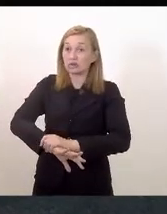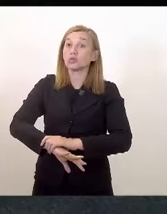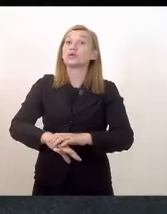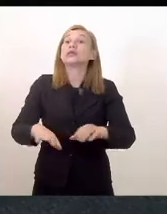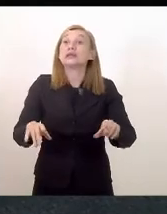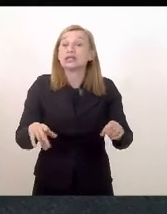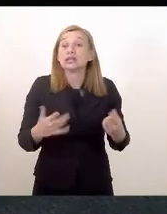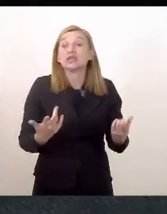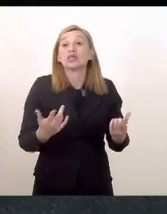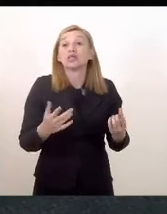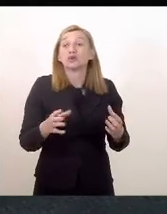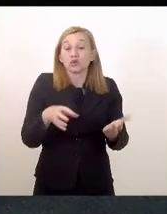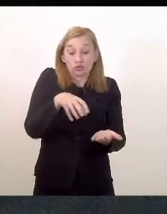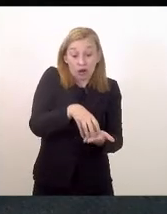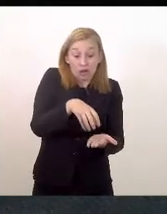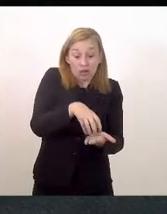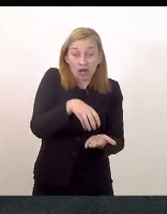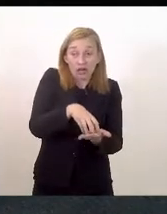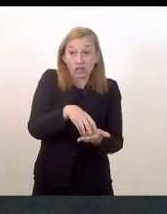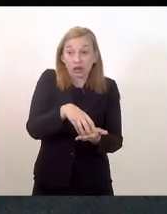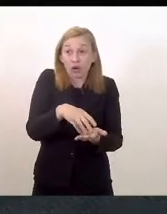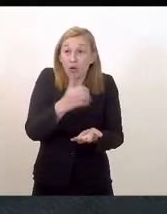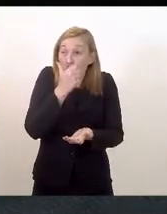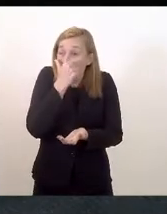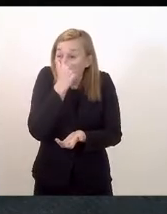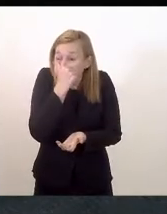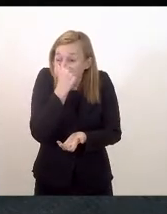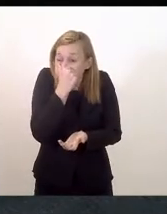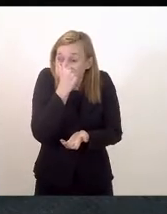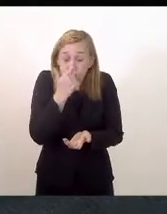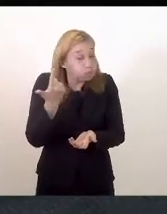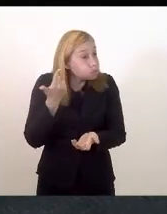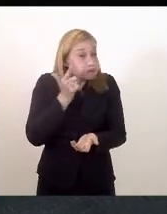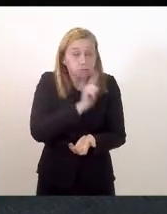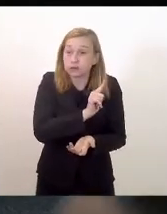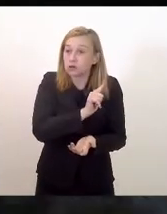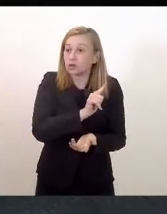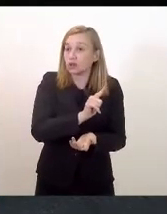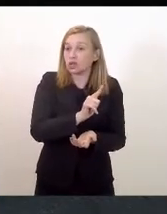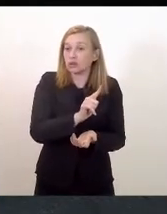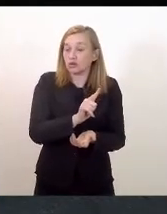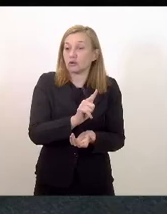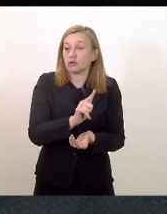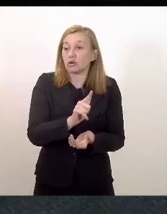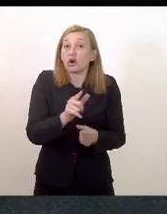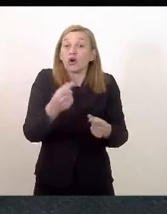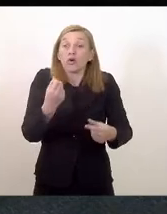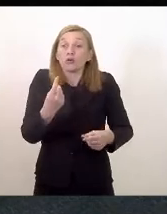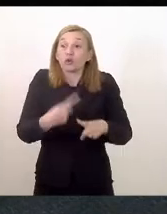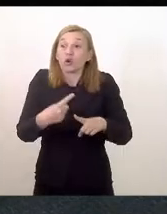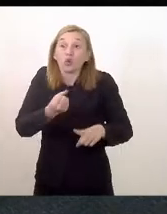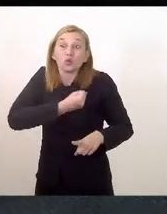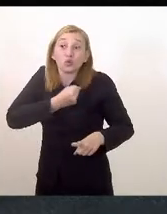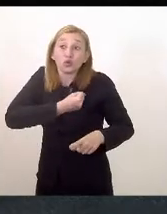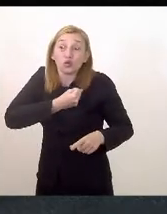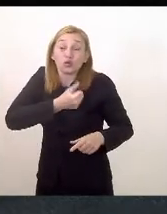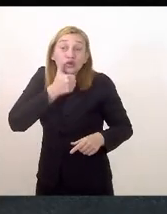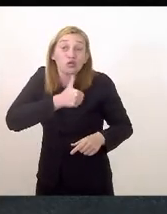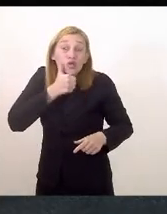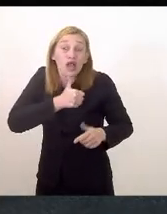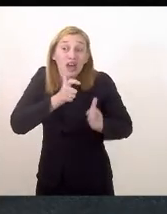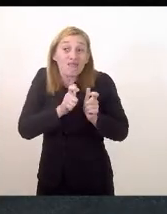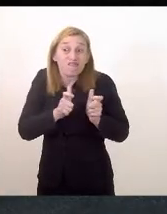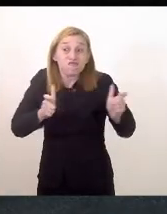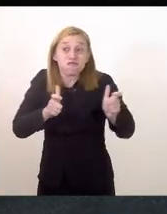rede tem ficado muito sufocada e afogada e não tem dado conta da demanda do número de mulheres para fazer